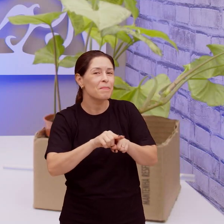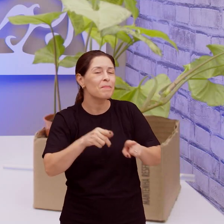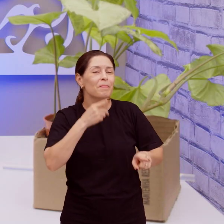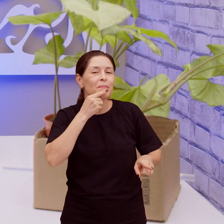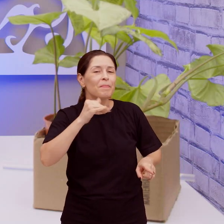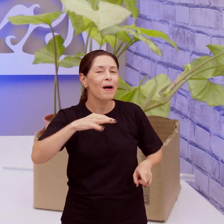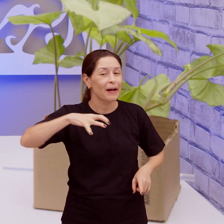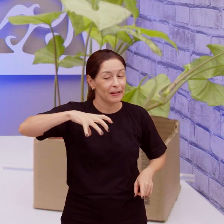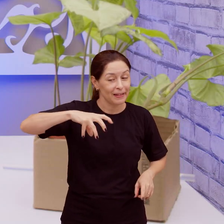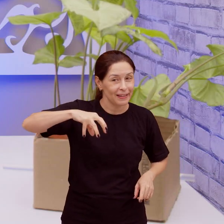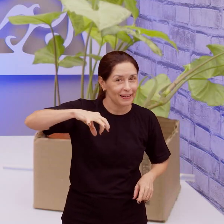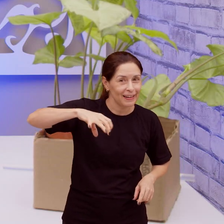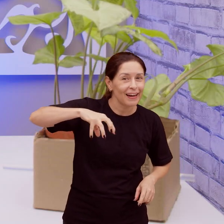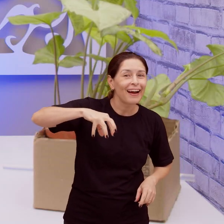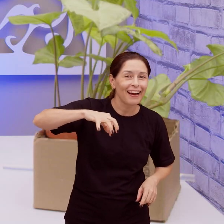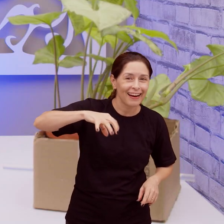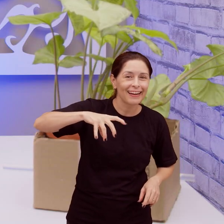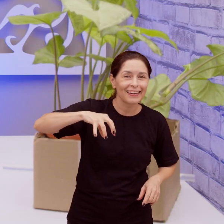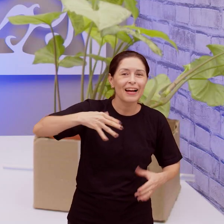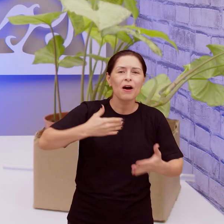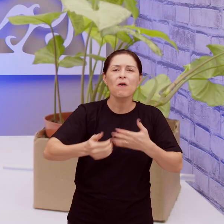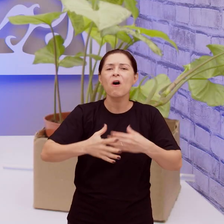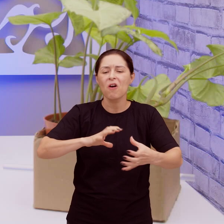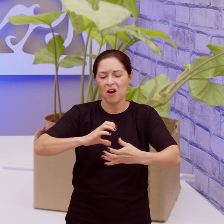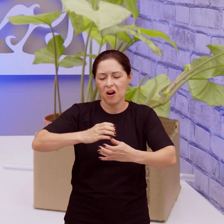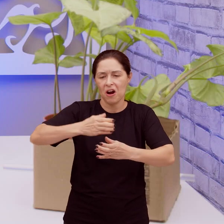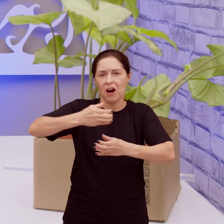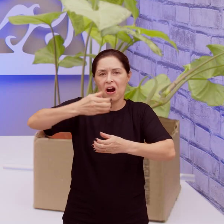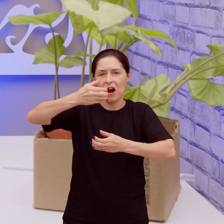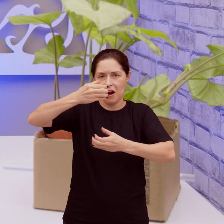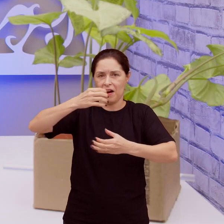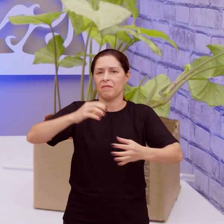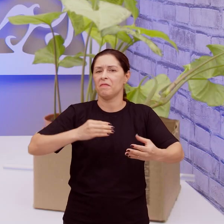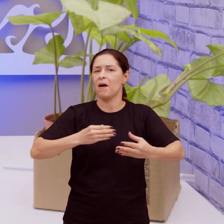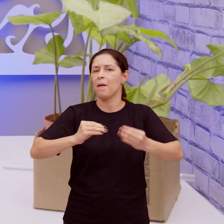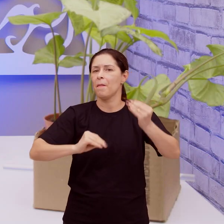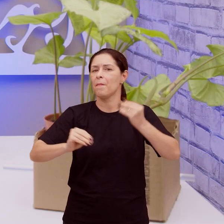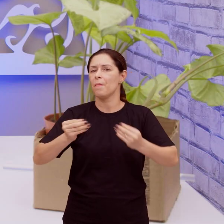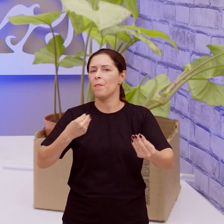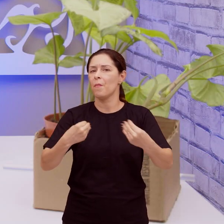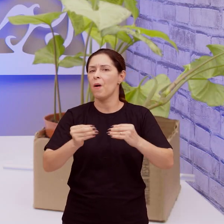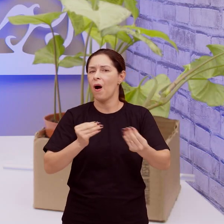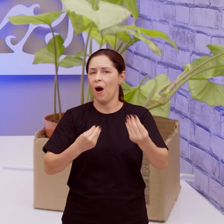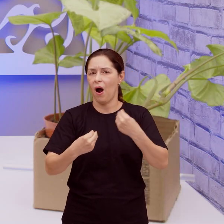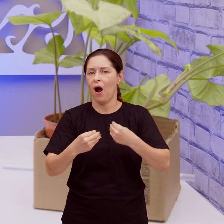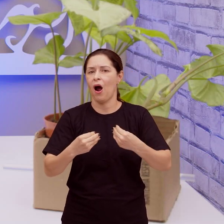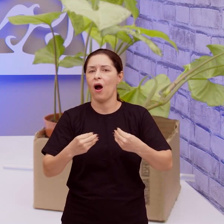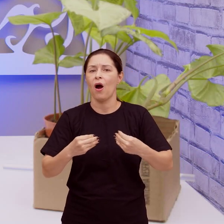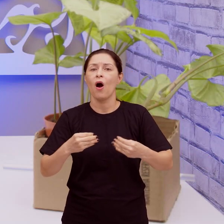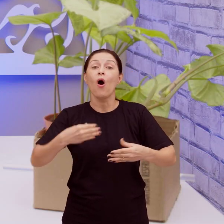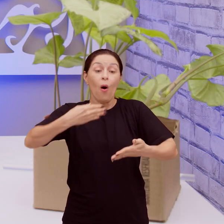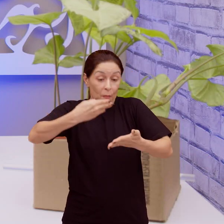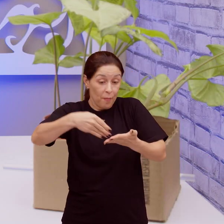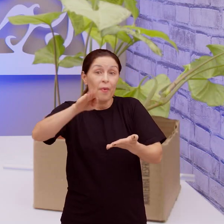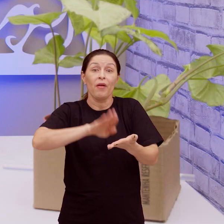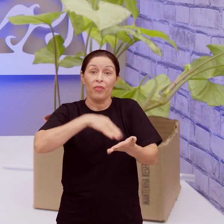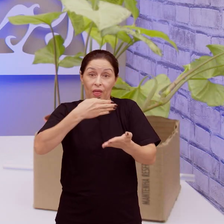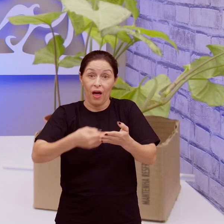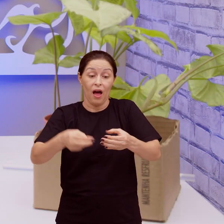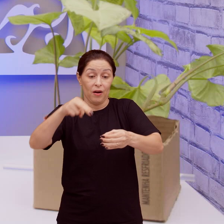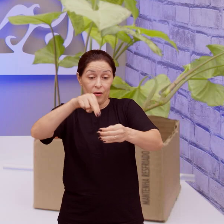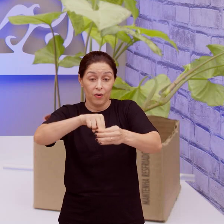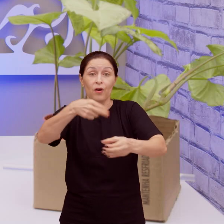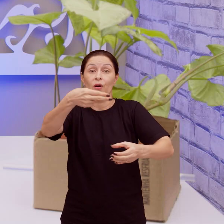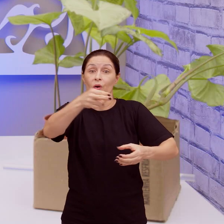Qualquer garrafa, certo? Eu não pintei, mas se vocês quiserem pintar com tinta mesmo, pode